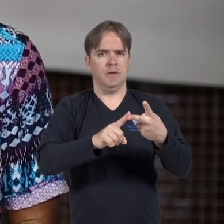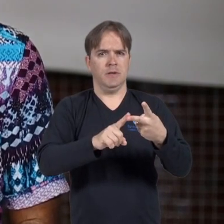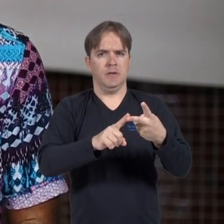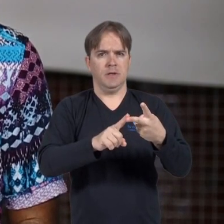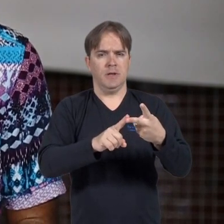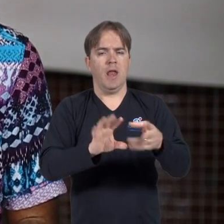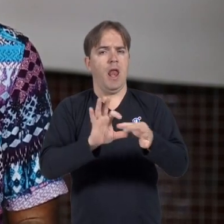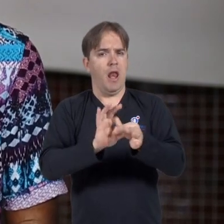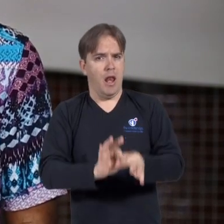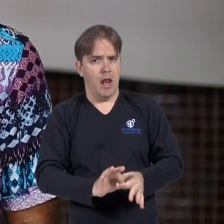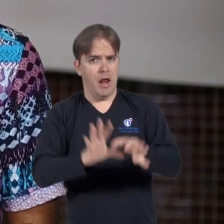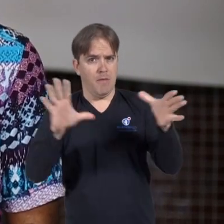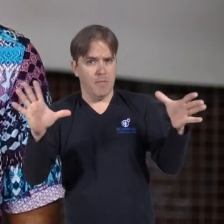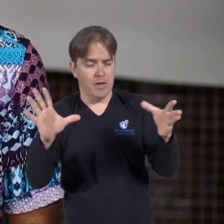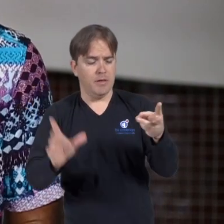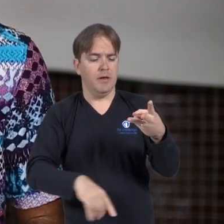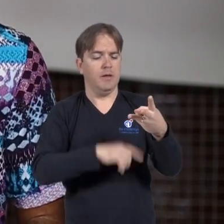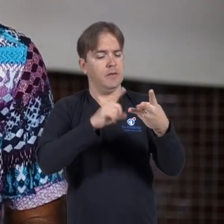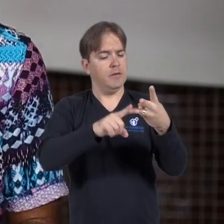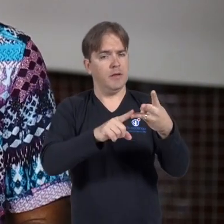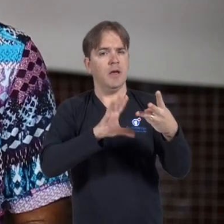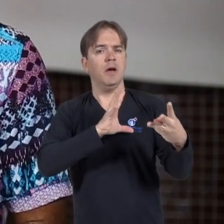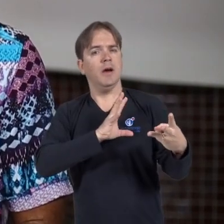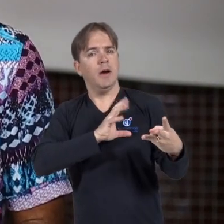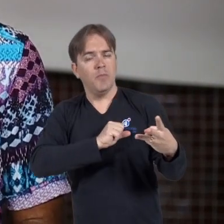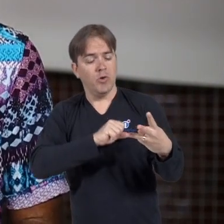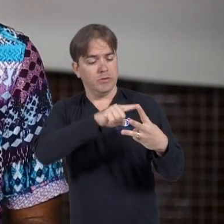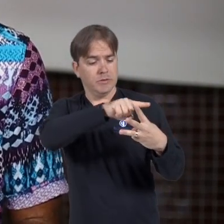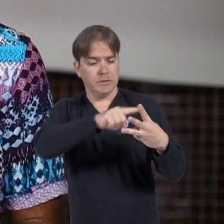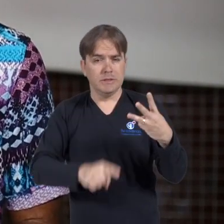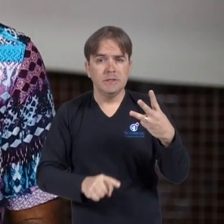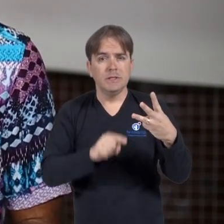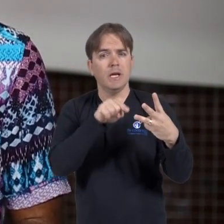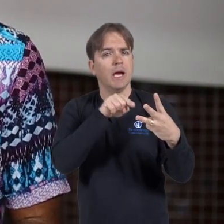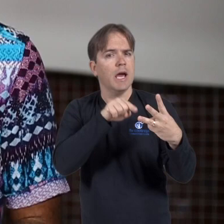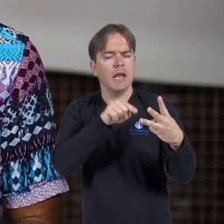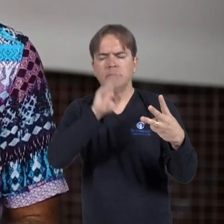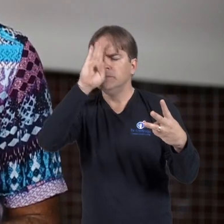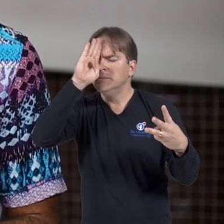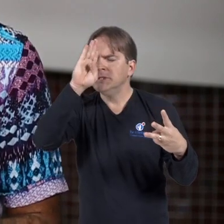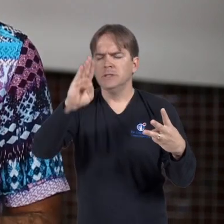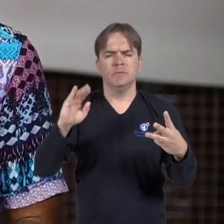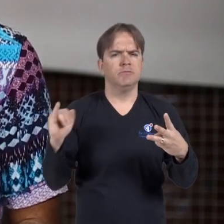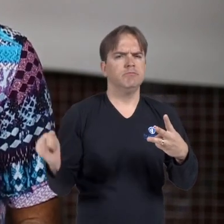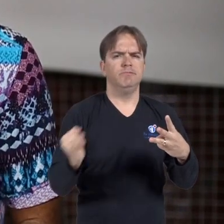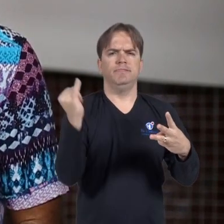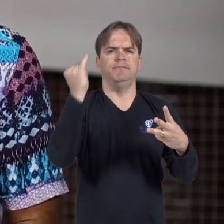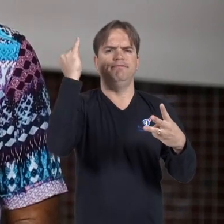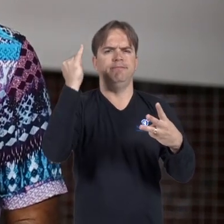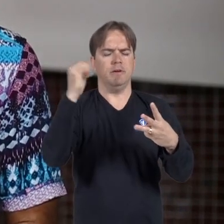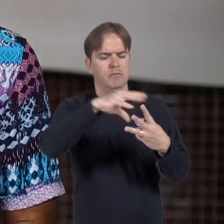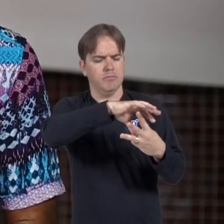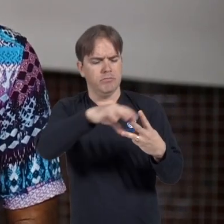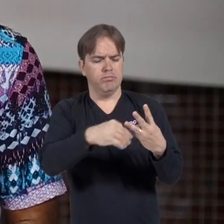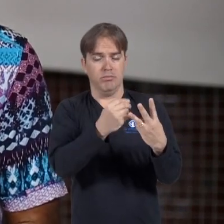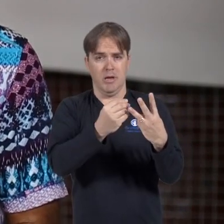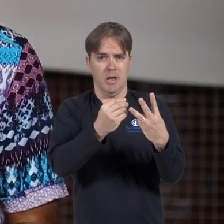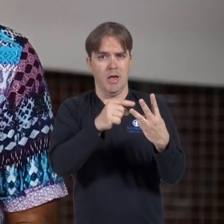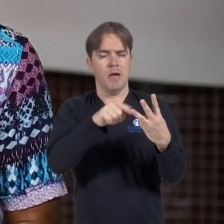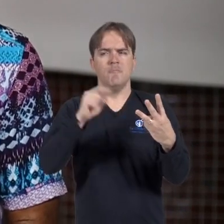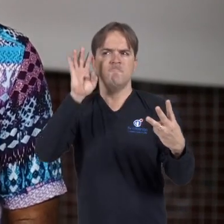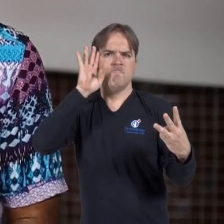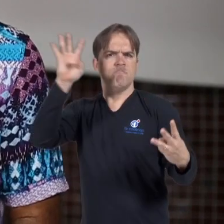da liberdade e do amor, esses três princípios fundamentais, eu tento instaurar, então, uma